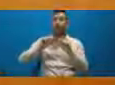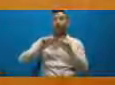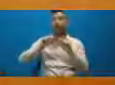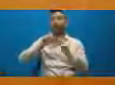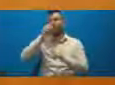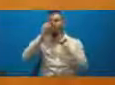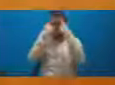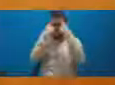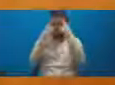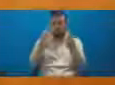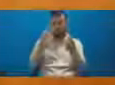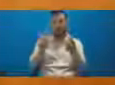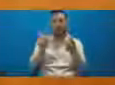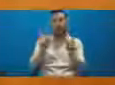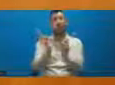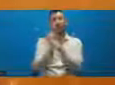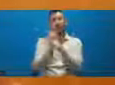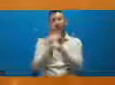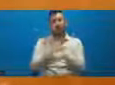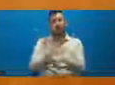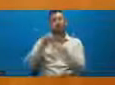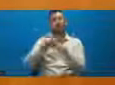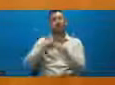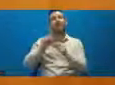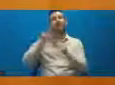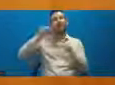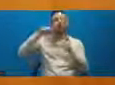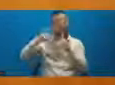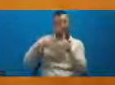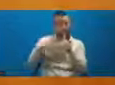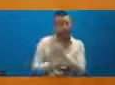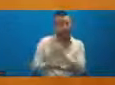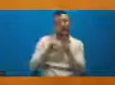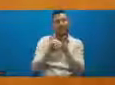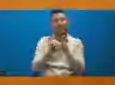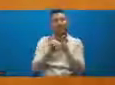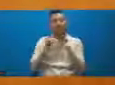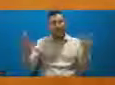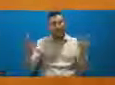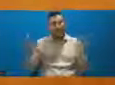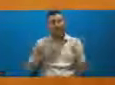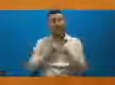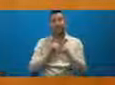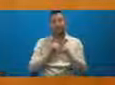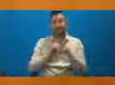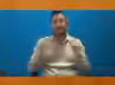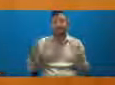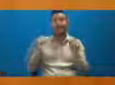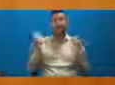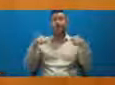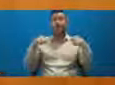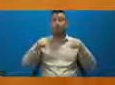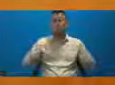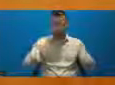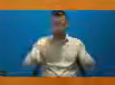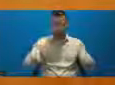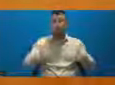ao contrário ela se faz pelo aprofundamento da Democracia uma democracia que seja ao mesmo tempo